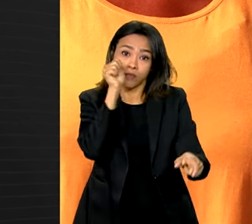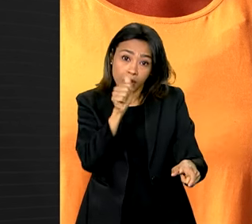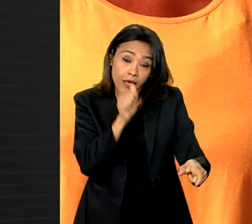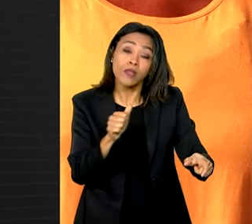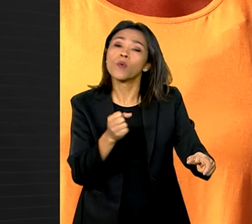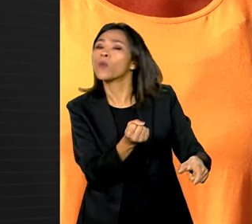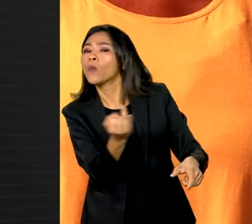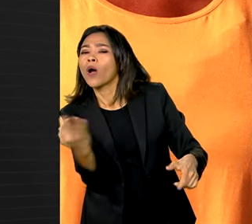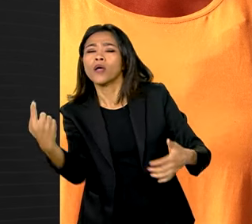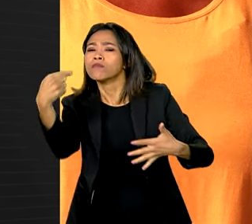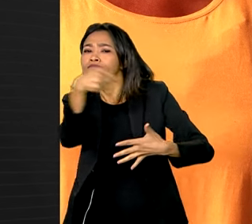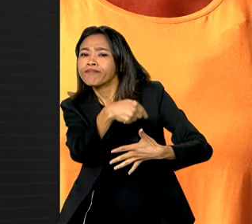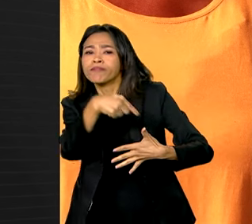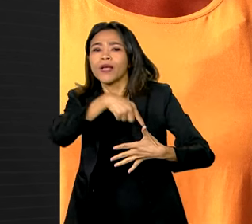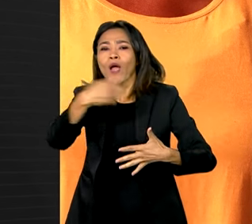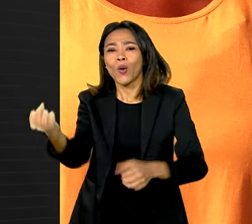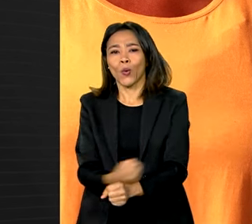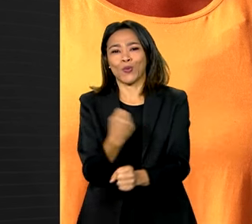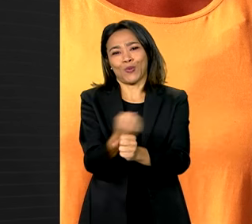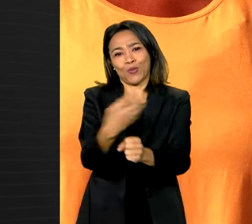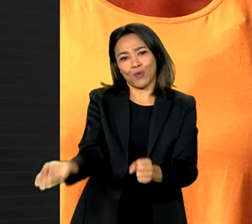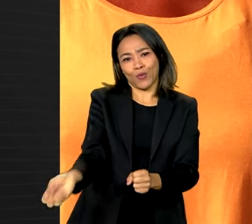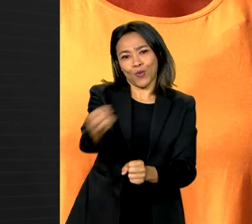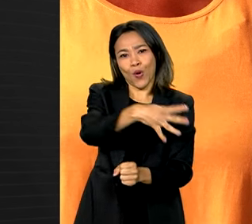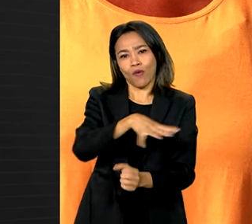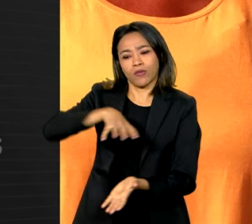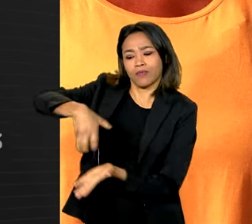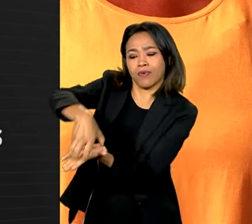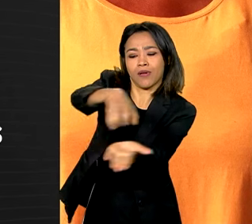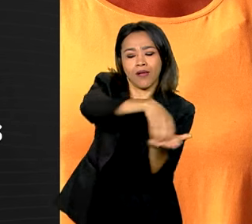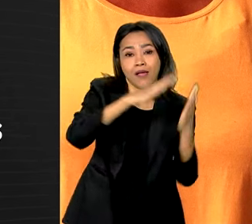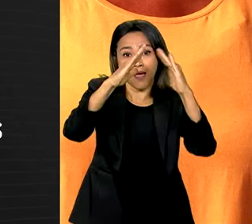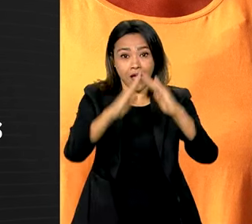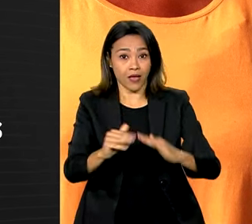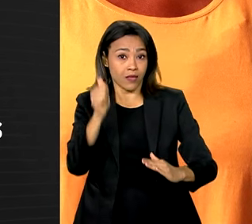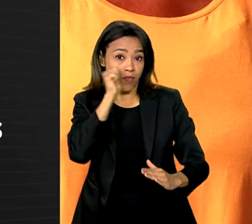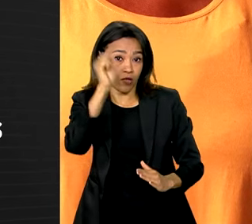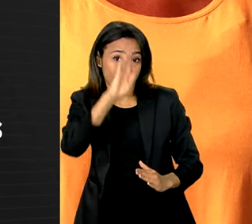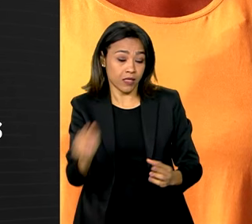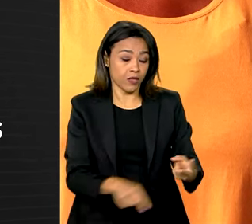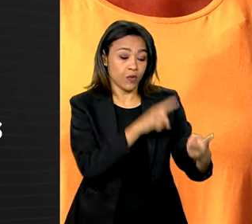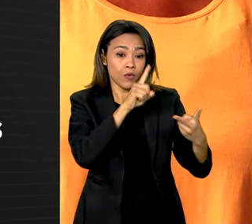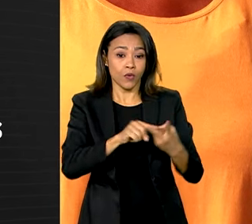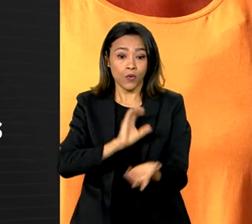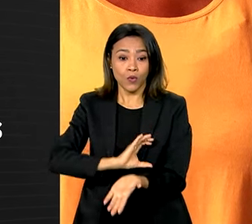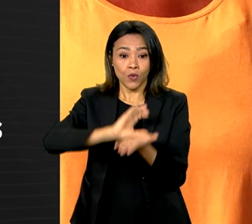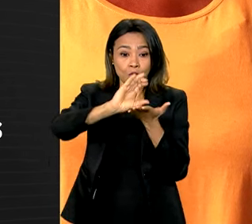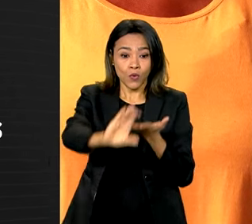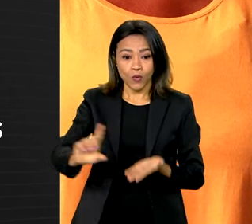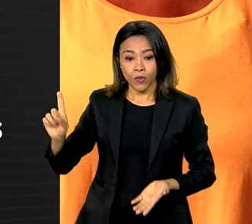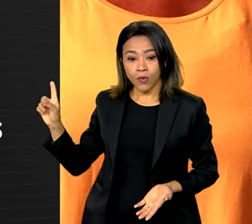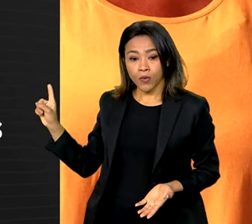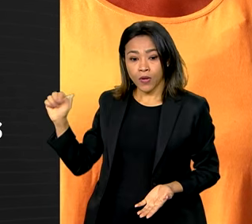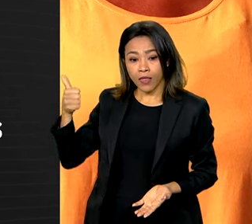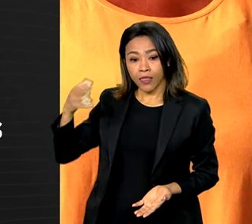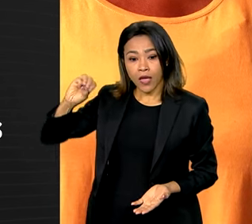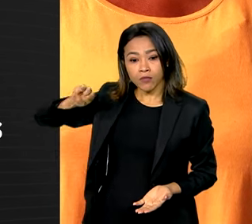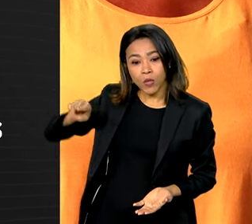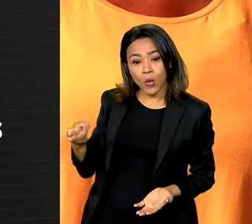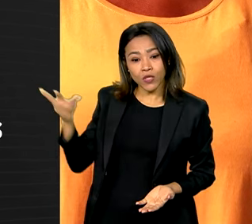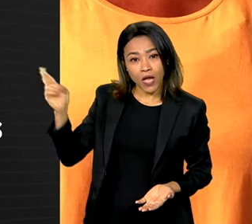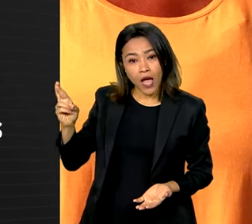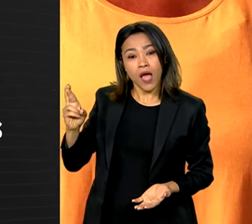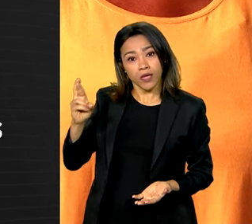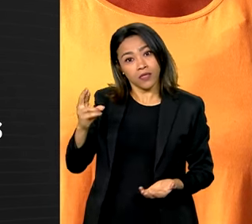está a construção de novas casas da mulher brasileira e o investimento de 10 milhões de reais do Ministério das Mulheres